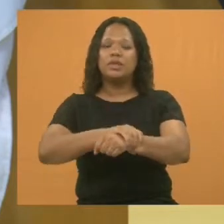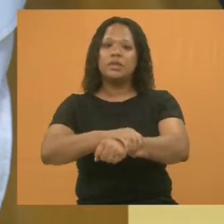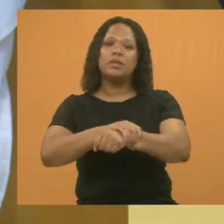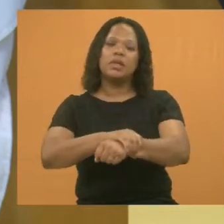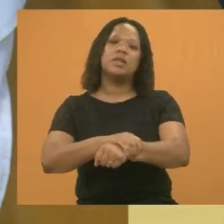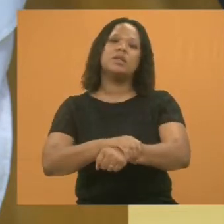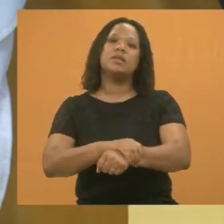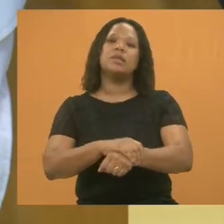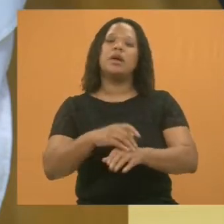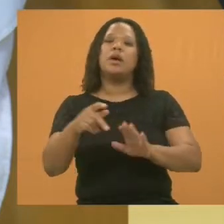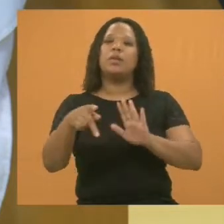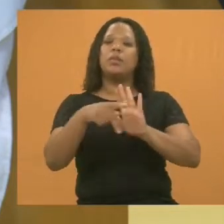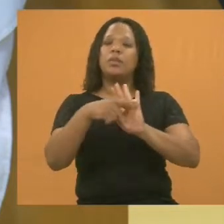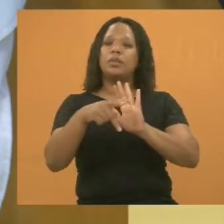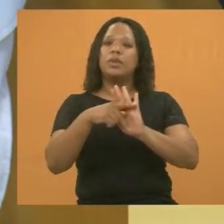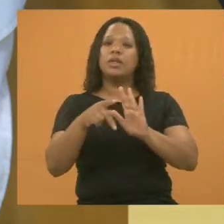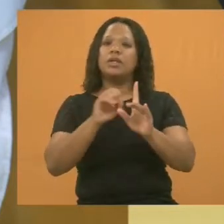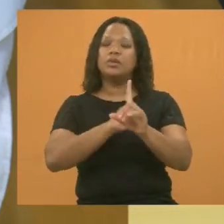Defesa Social,